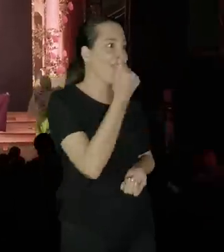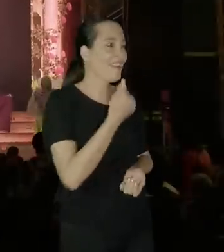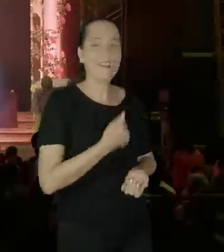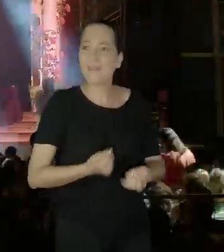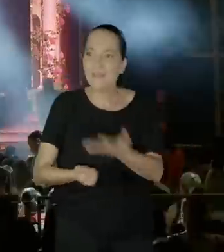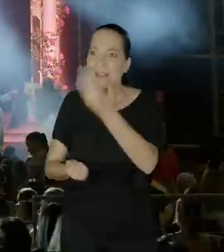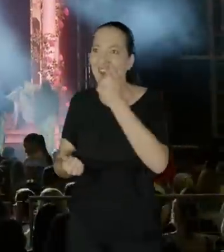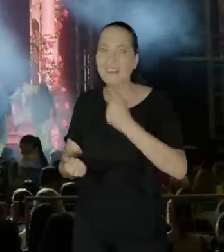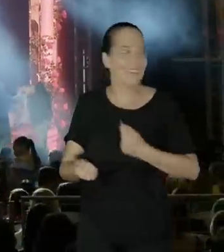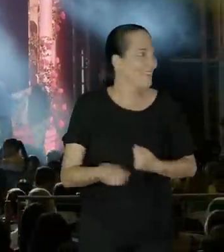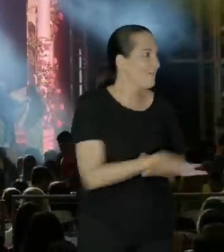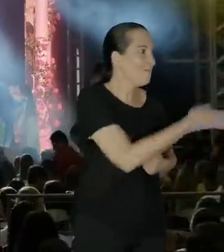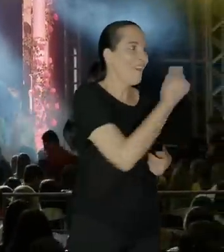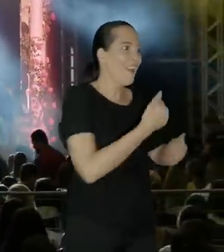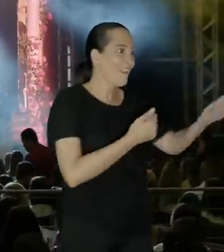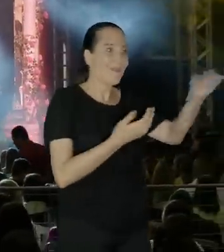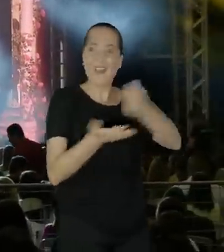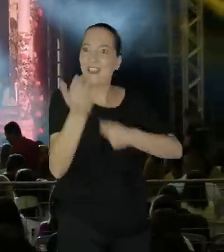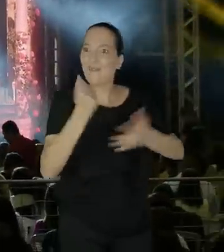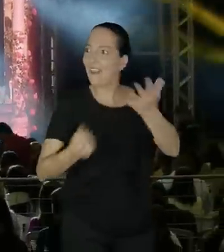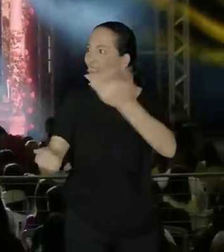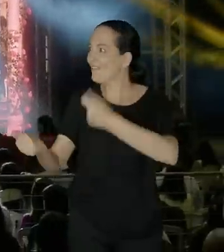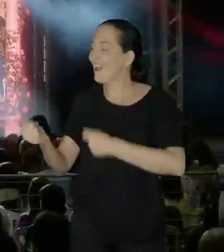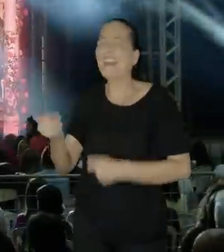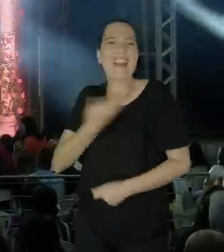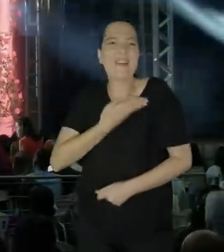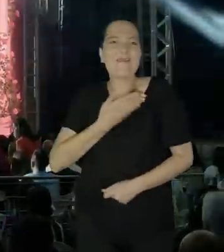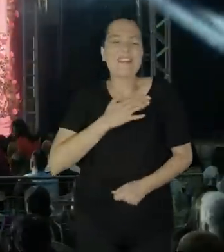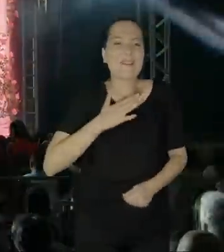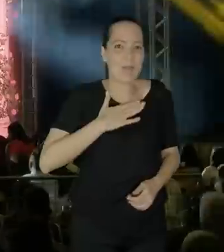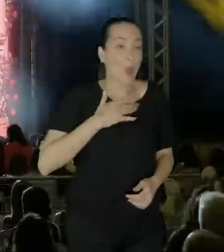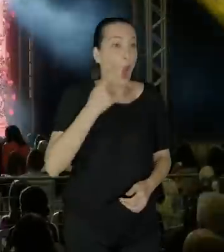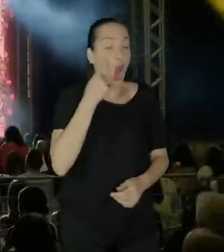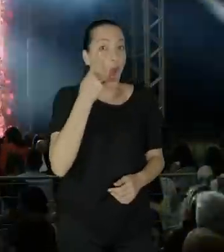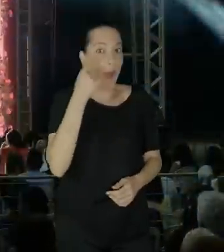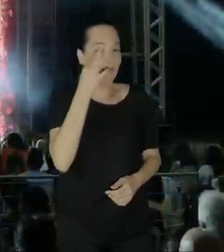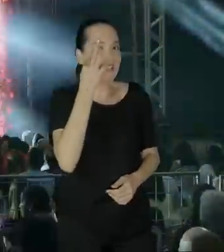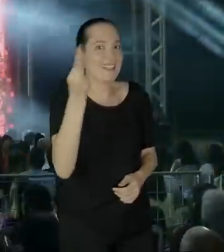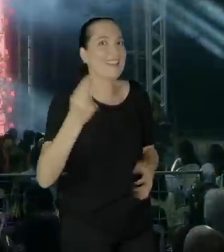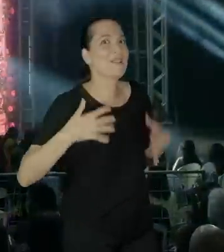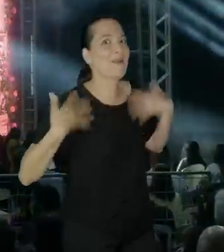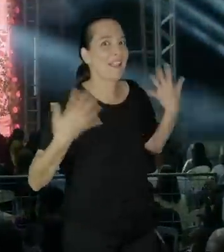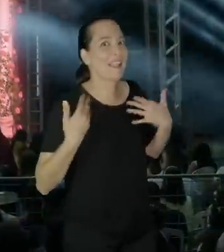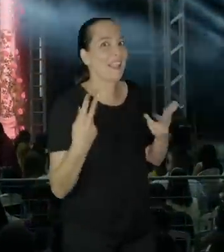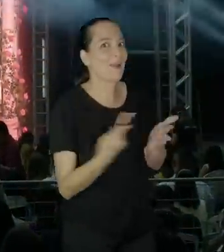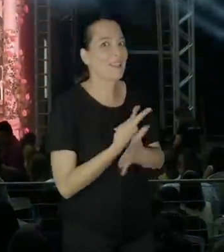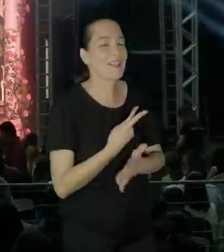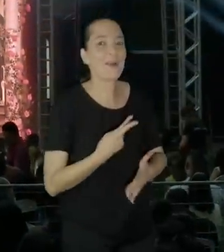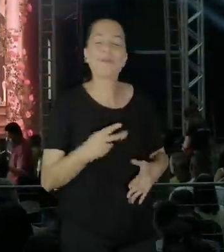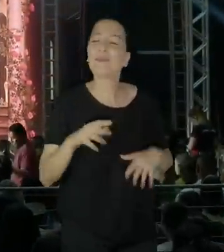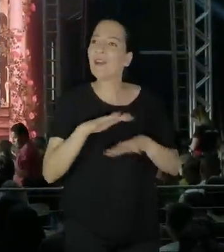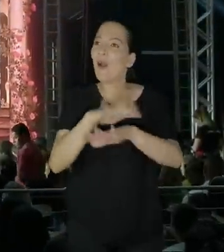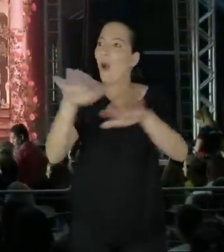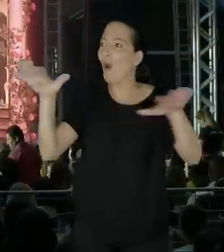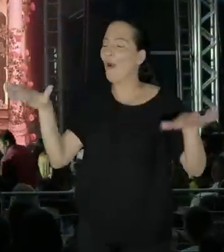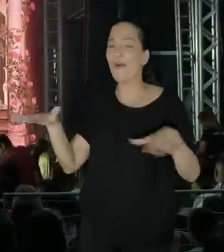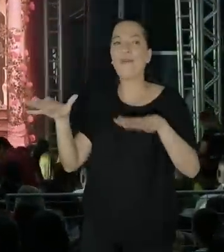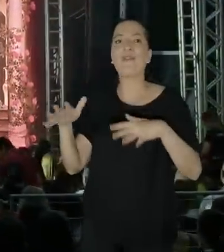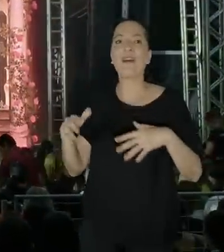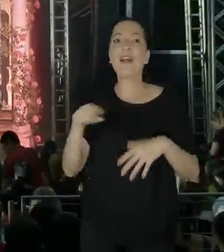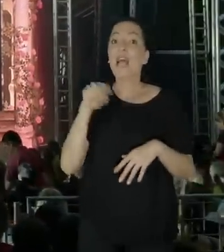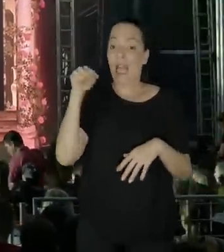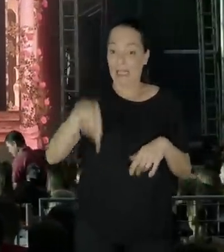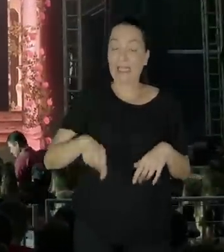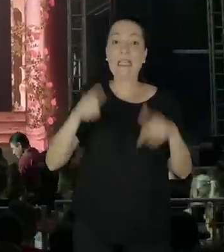Por favor, venham todos. Meus amigos, acompanhem comigo esta alegria. Todos que estão hoje em Caná